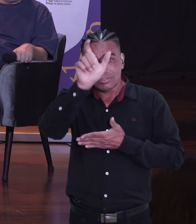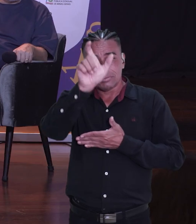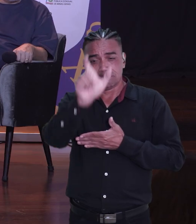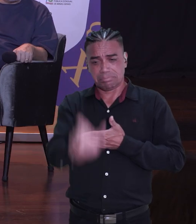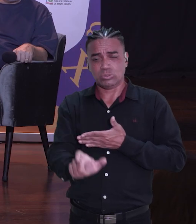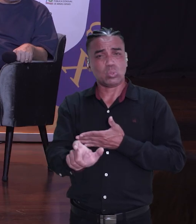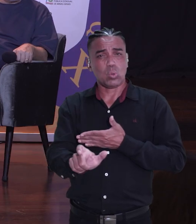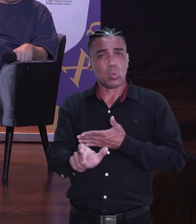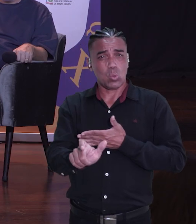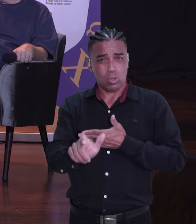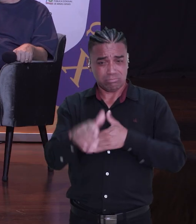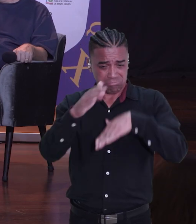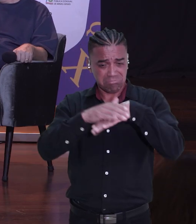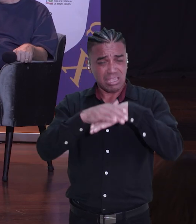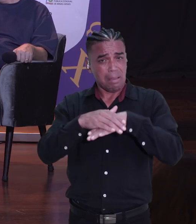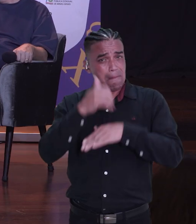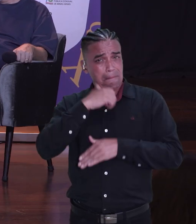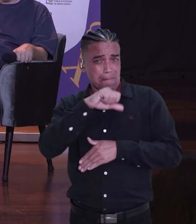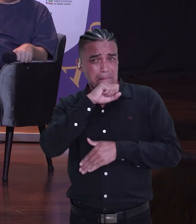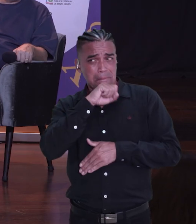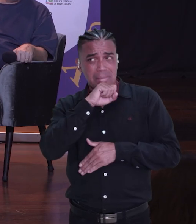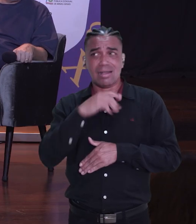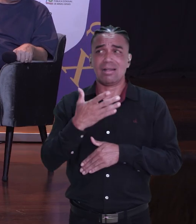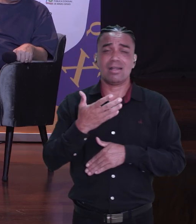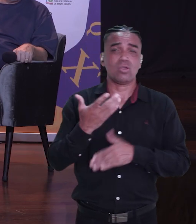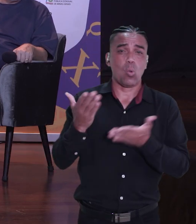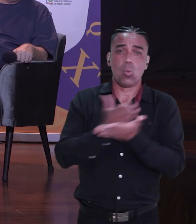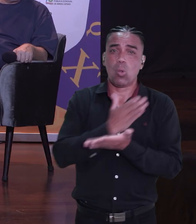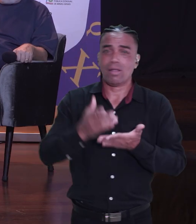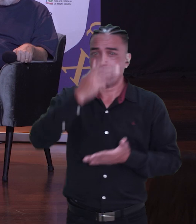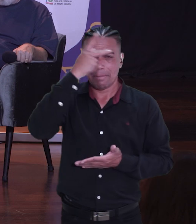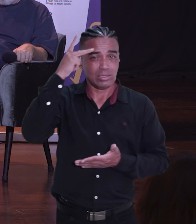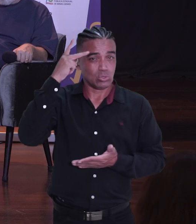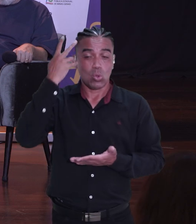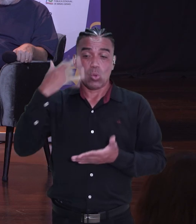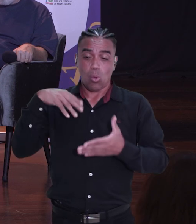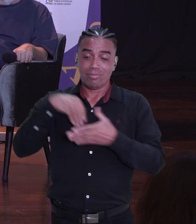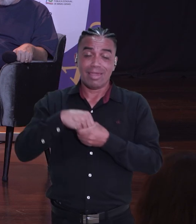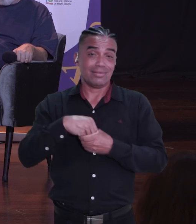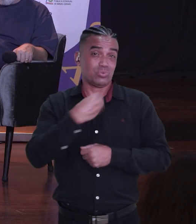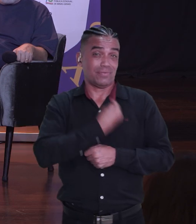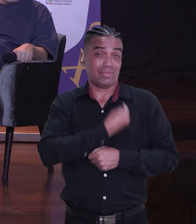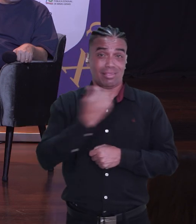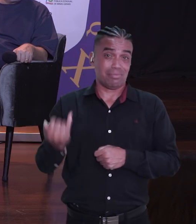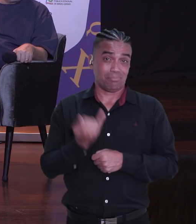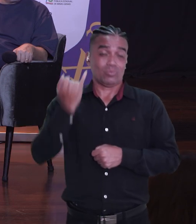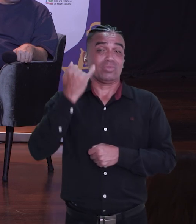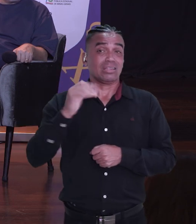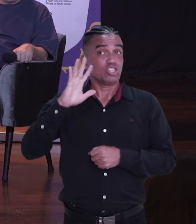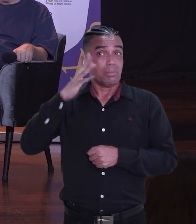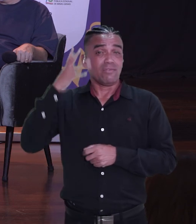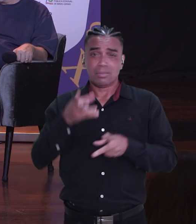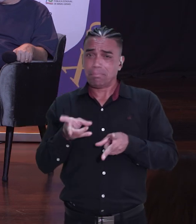estar diante de uma pessoa que a sua mãe ou qualquer pessoa que seja uma parte importante da sua